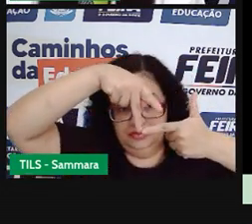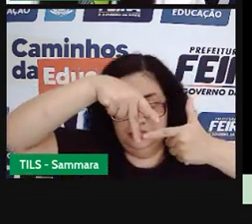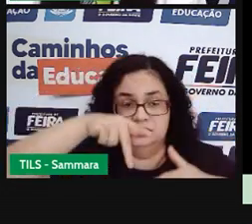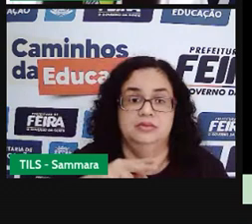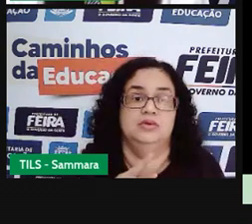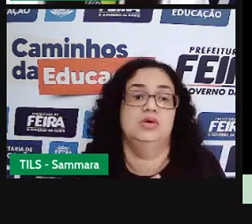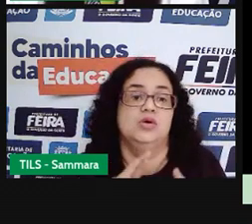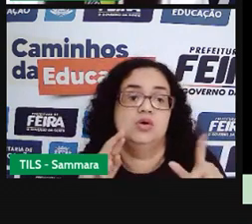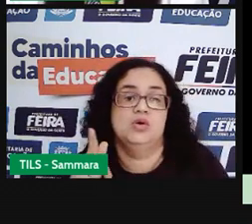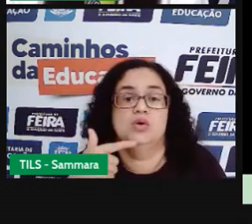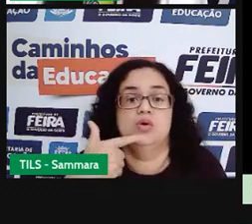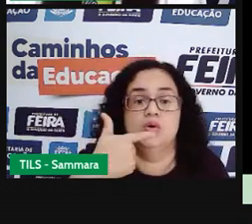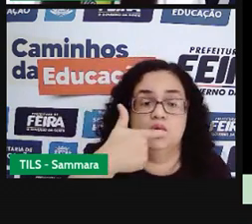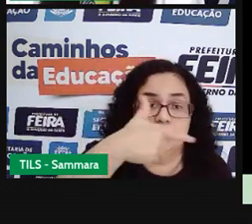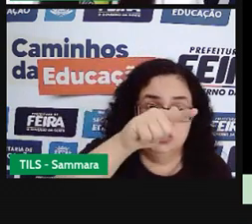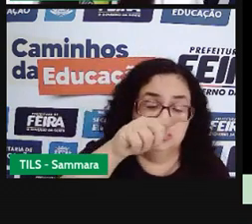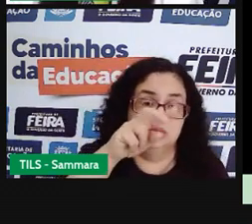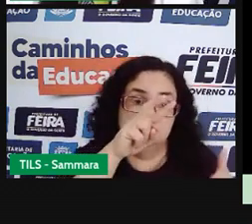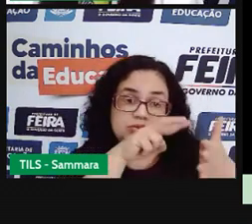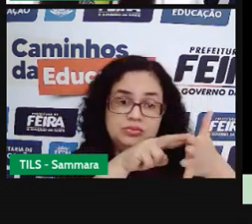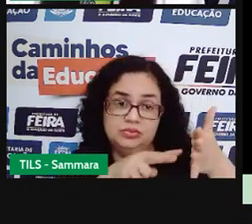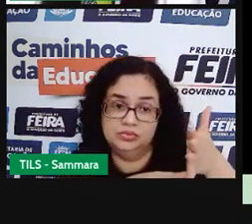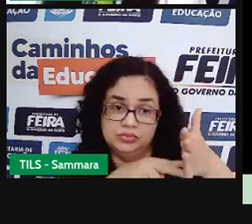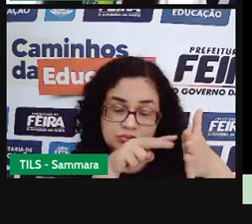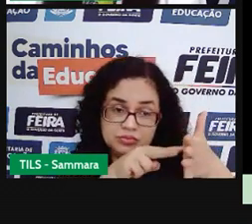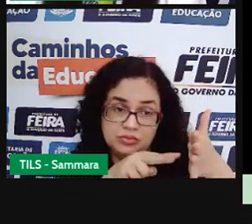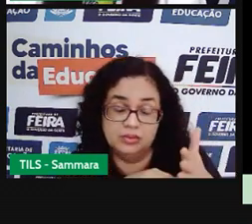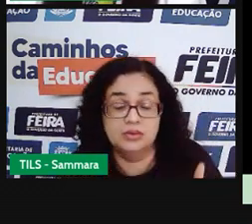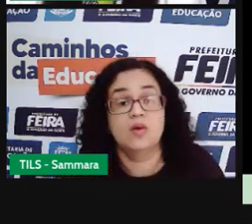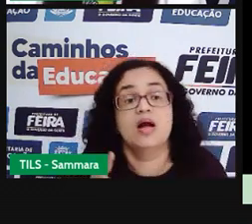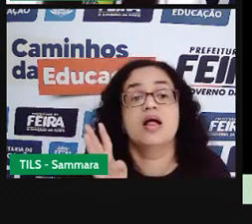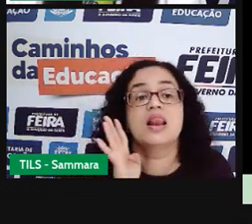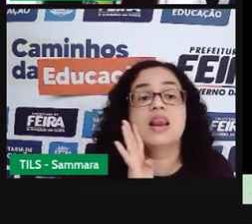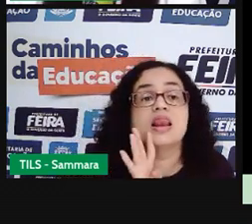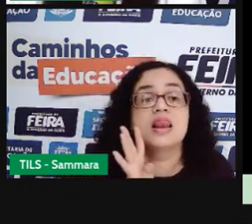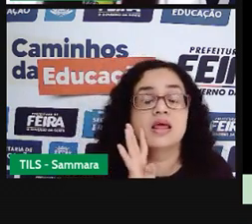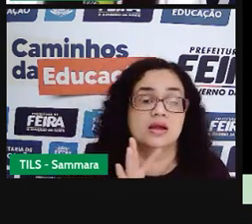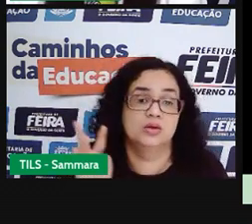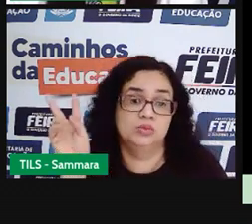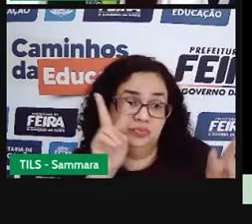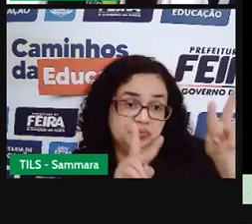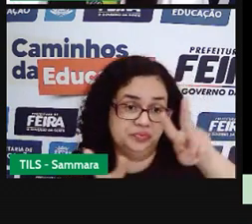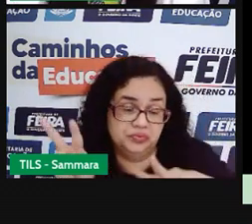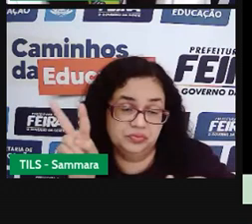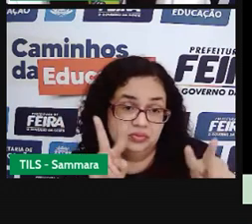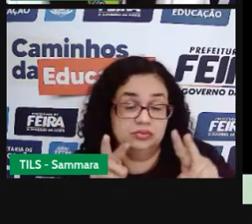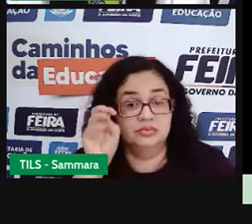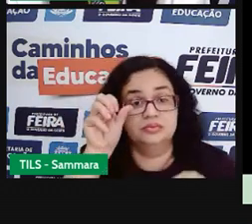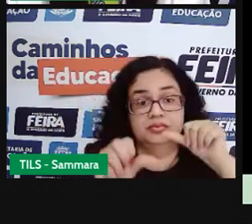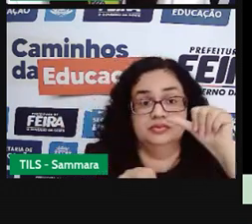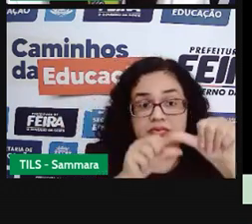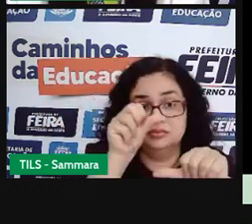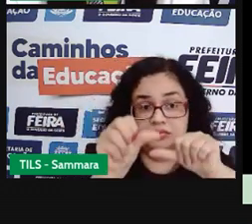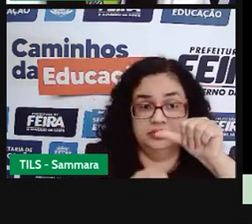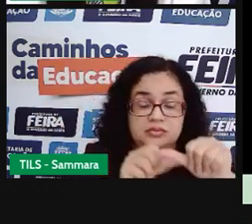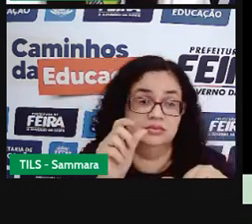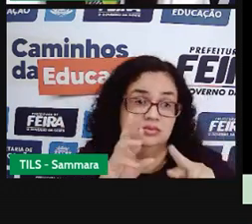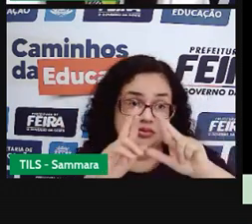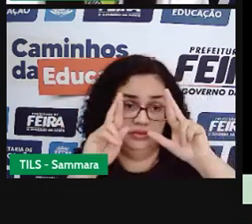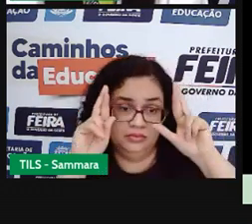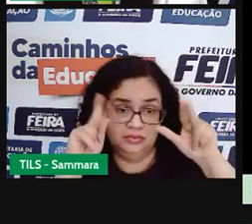tipos de prisma E aí é muito interessante observar toda essa mudança e essa diferença entre as